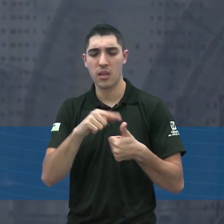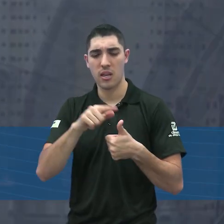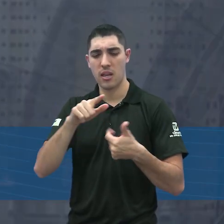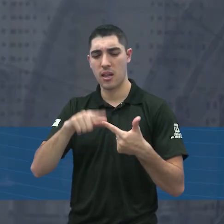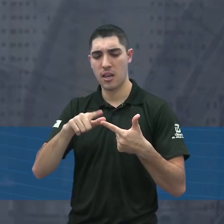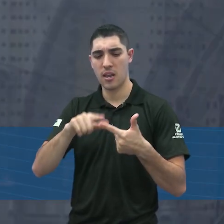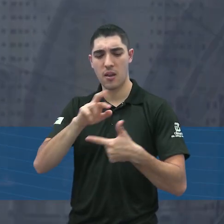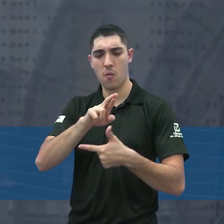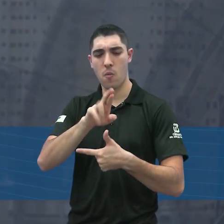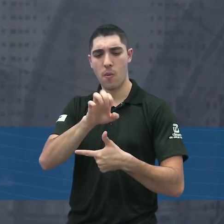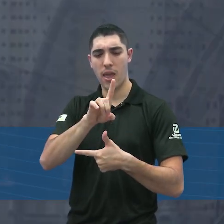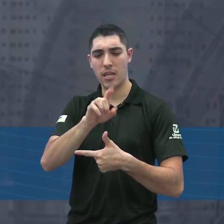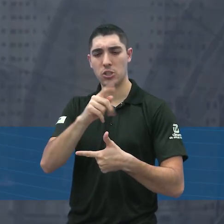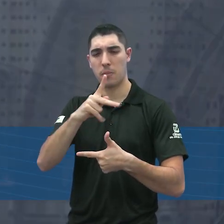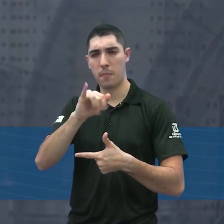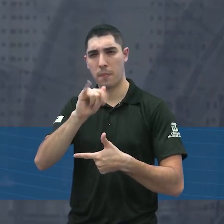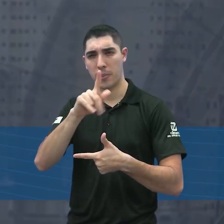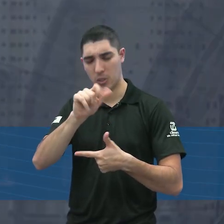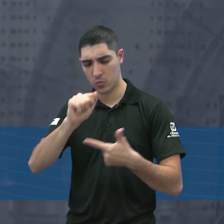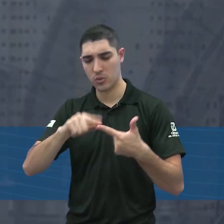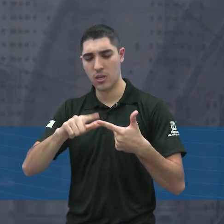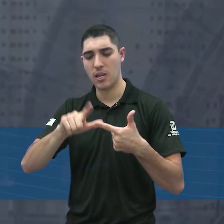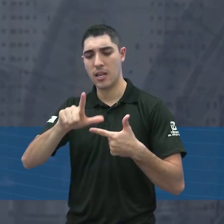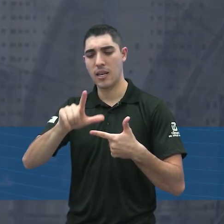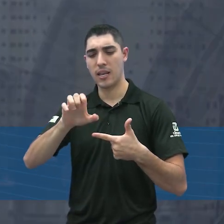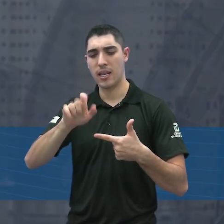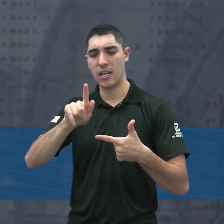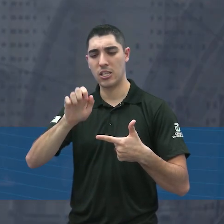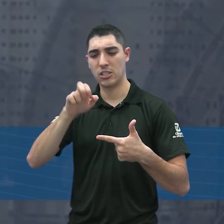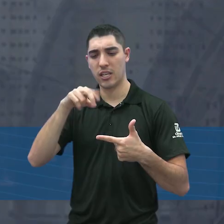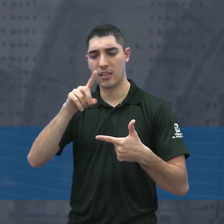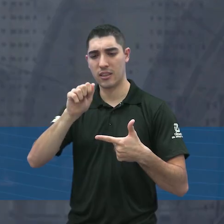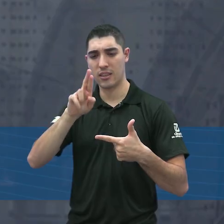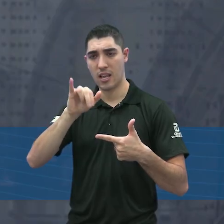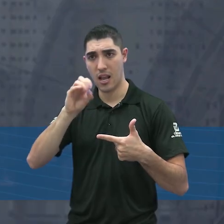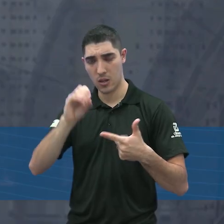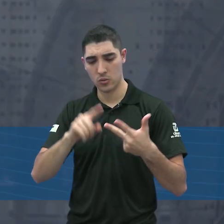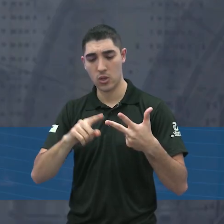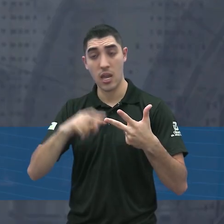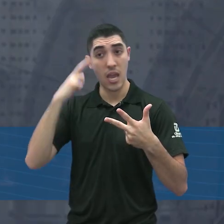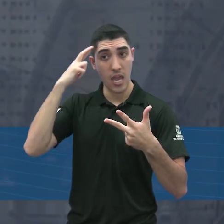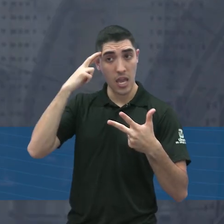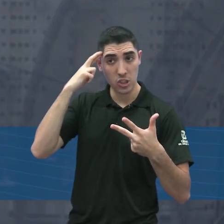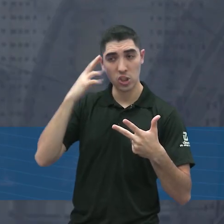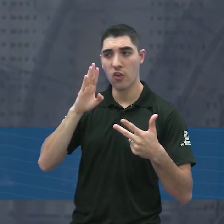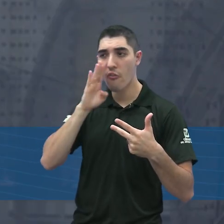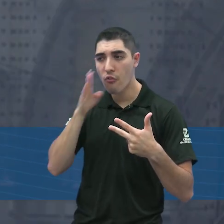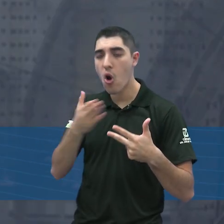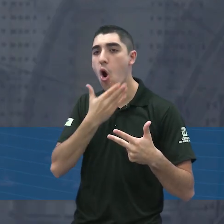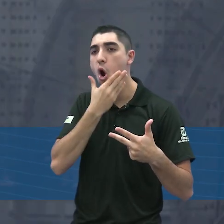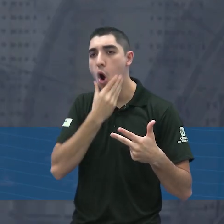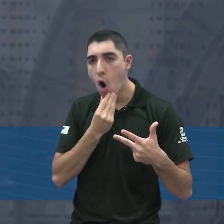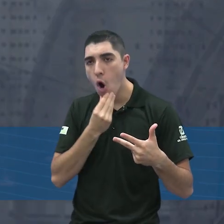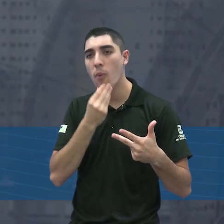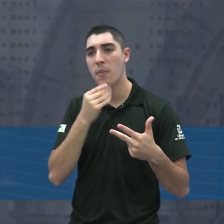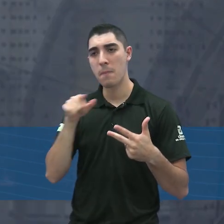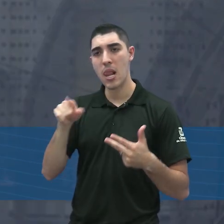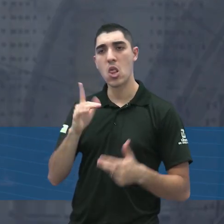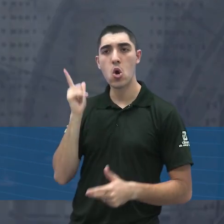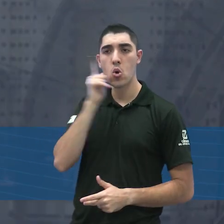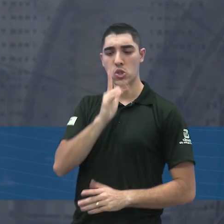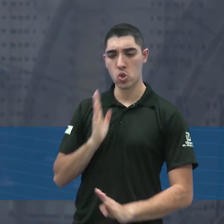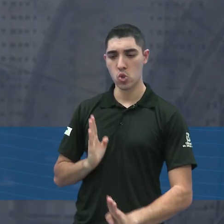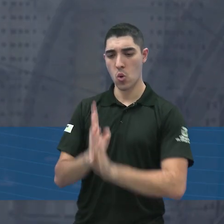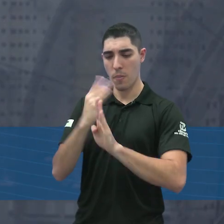Pills, né, legendários, né, que é um movimento novo aí do sul do Brasil que ganhou muita força, retiro de homens para que eles descubram a